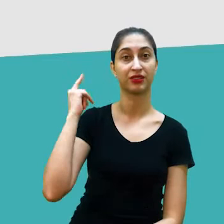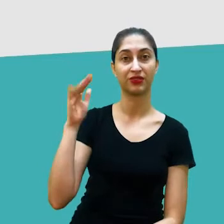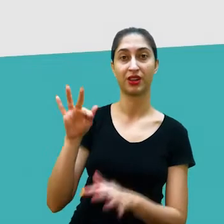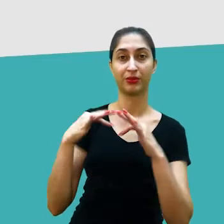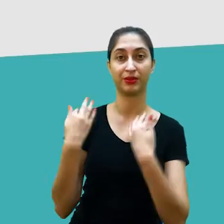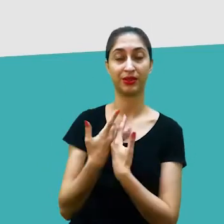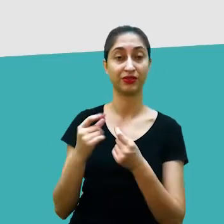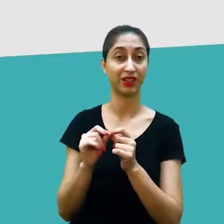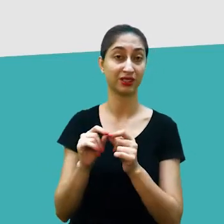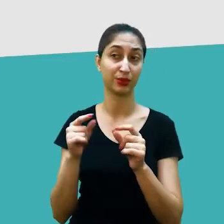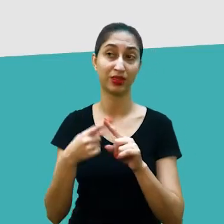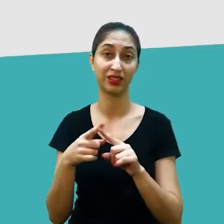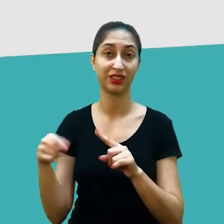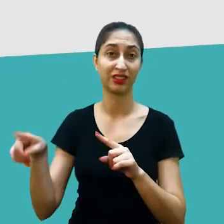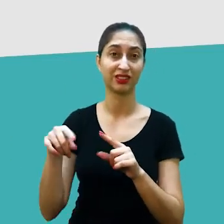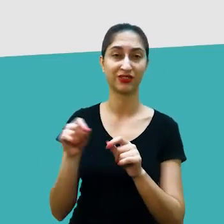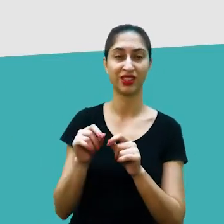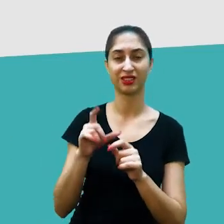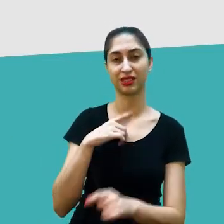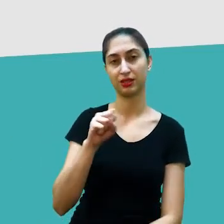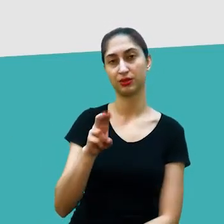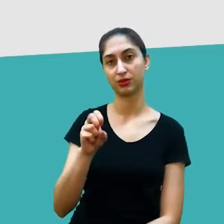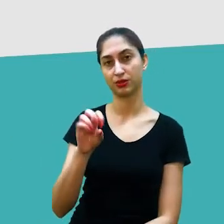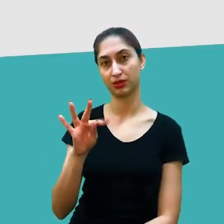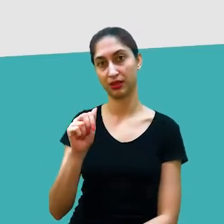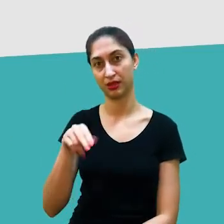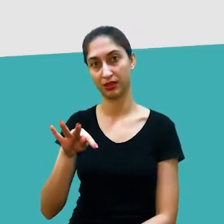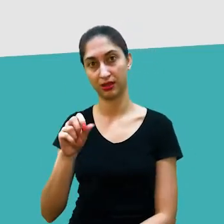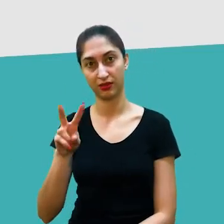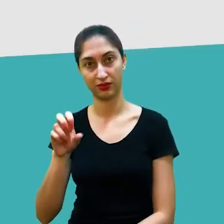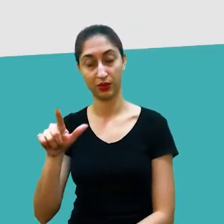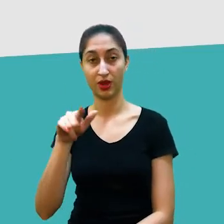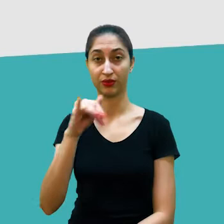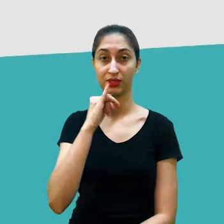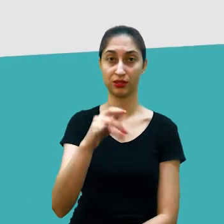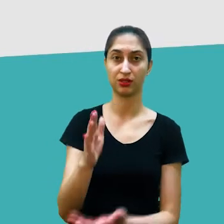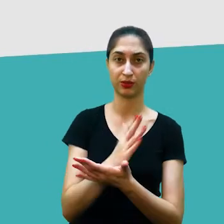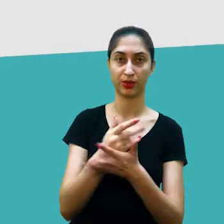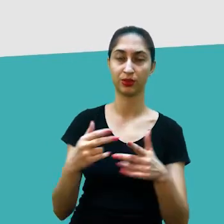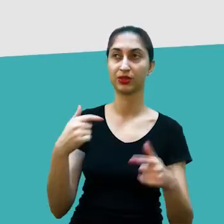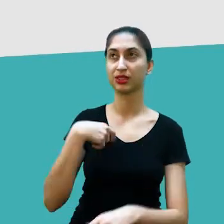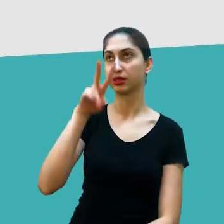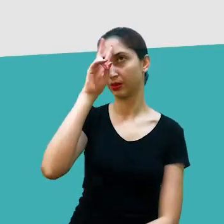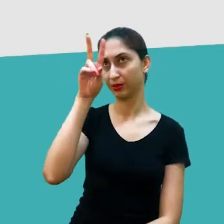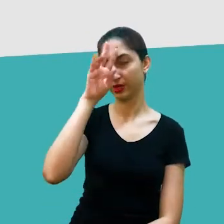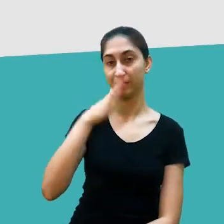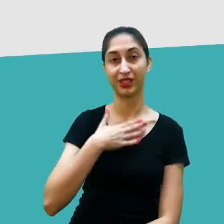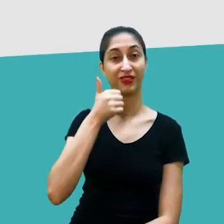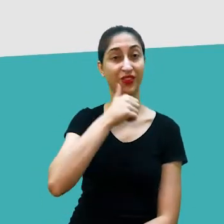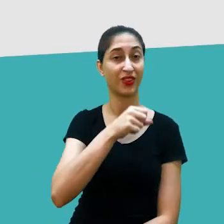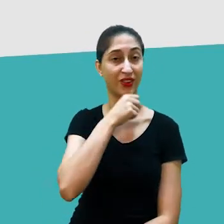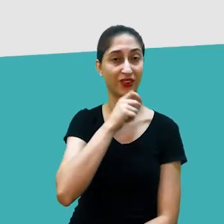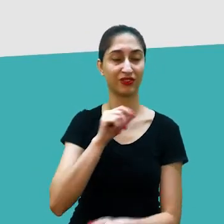faziam, porque faziam de uma forma mais sustentável. E aí, quando você falou de algumas coisas, eu lembrei da minha avó, que